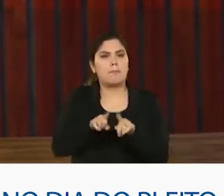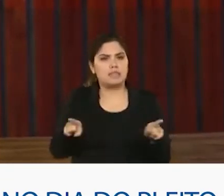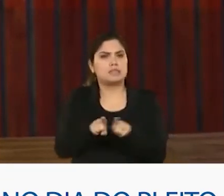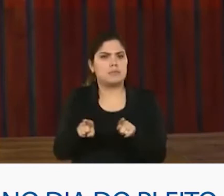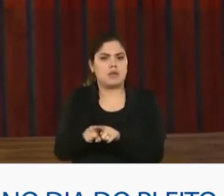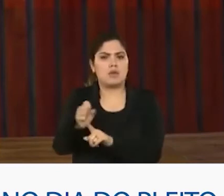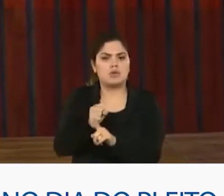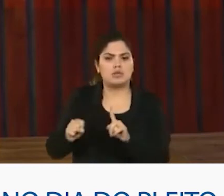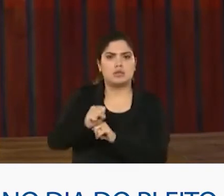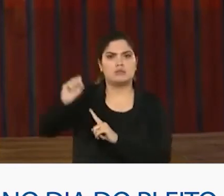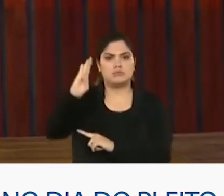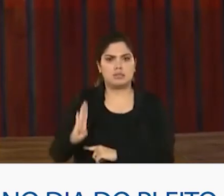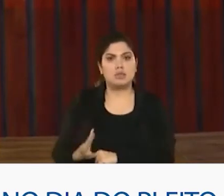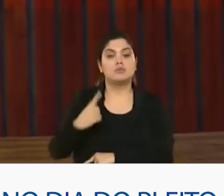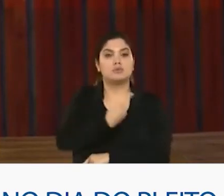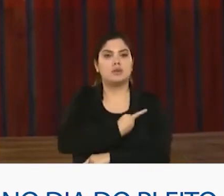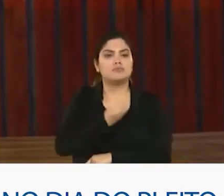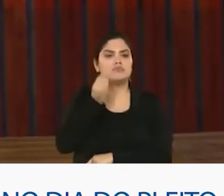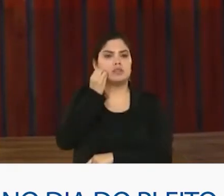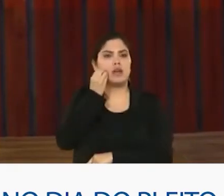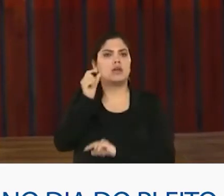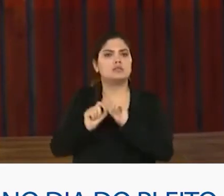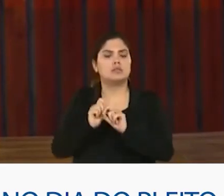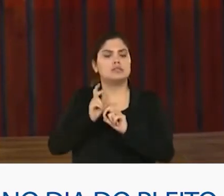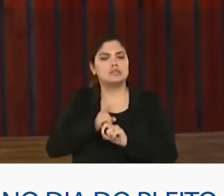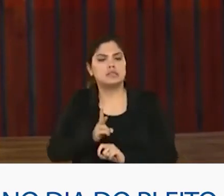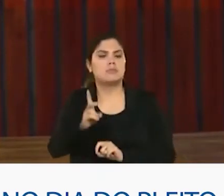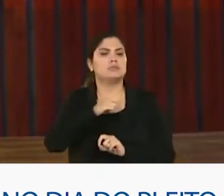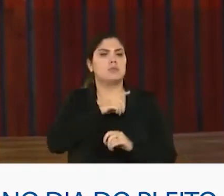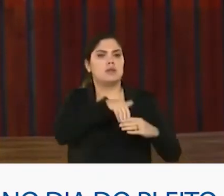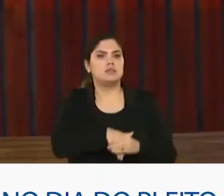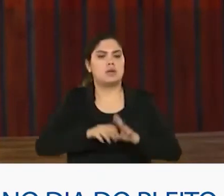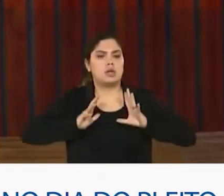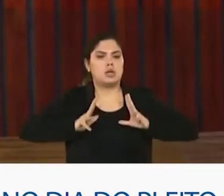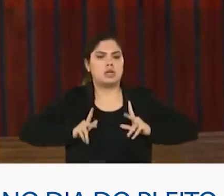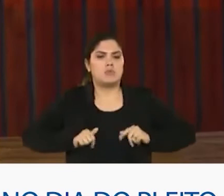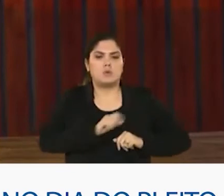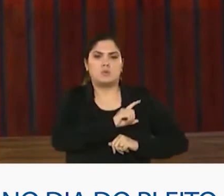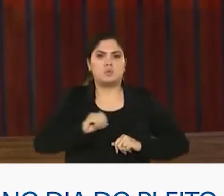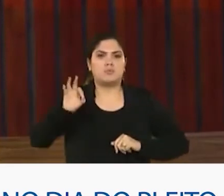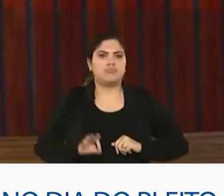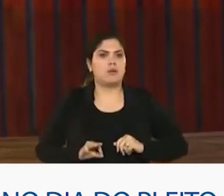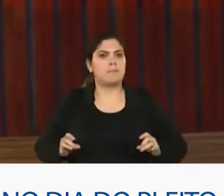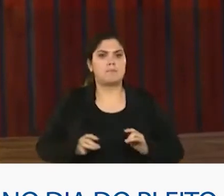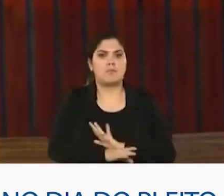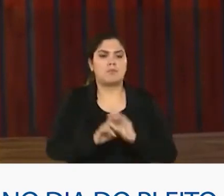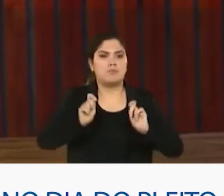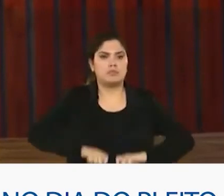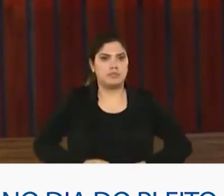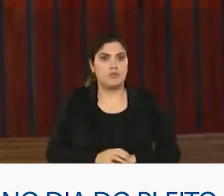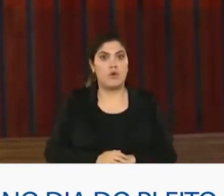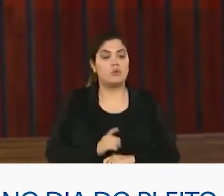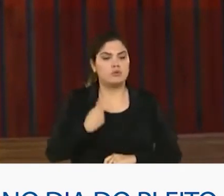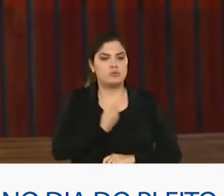brasileira, de buscarmos uma eleição mais limpa e tranquila possível. E, para isso, obviamente,